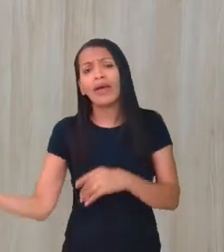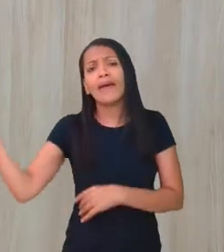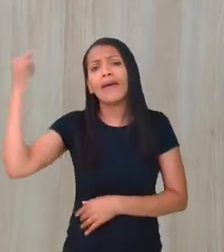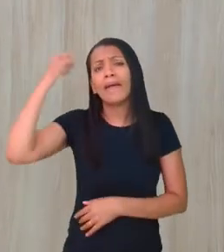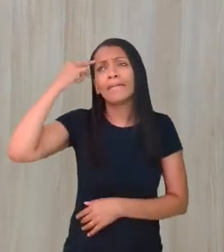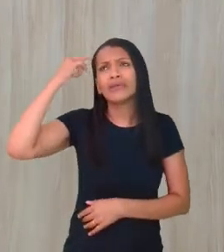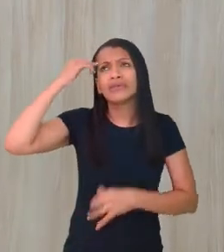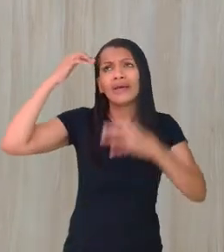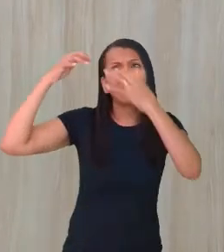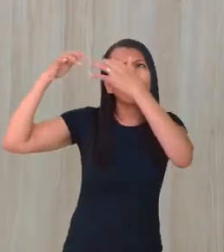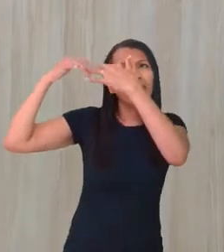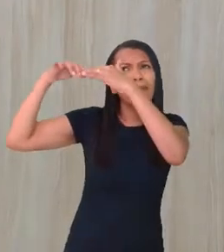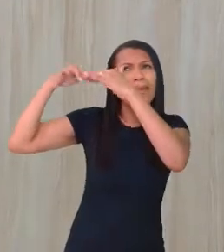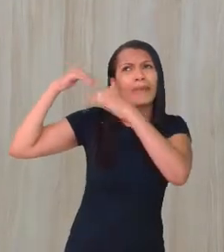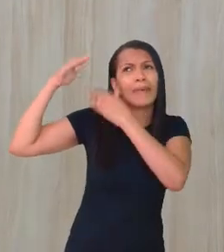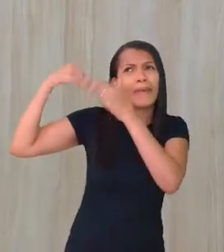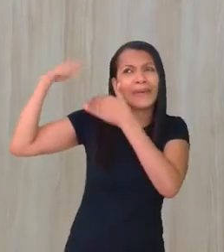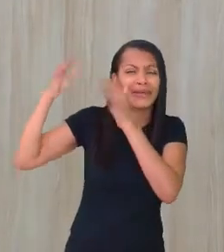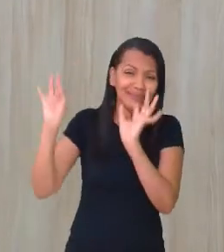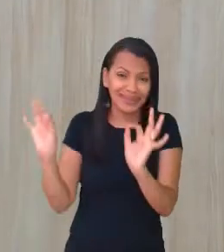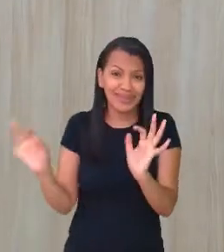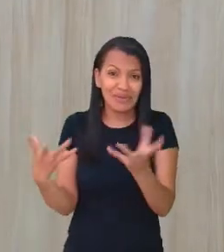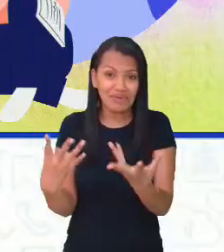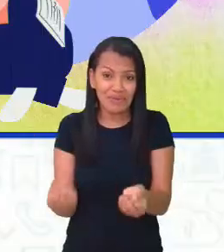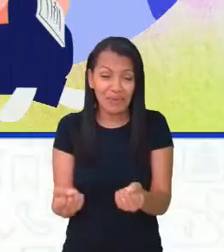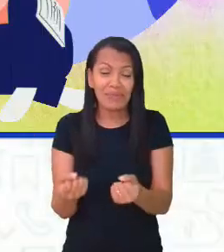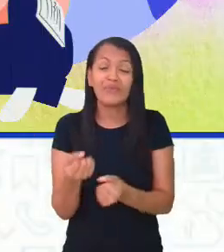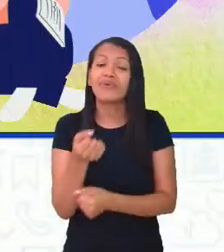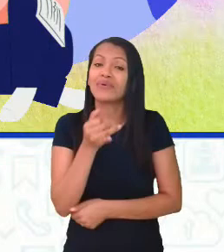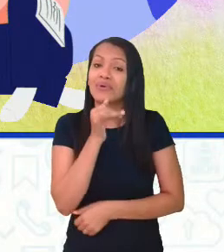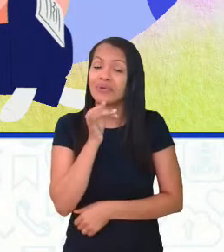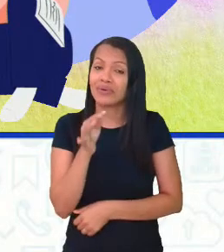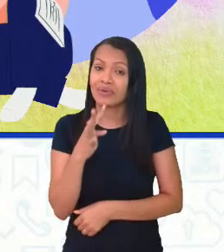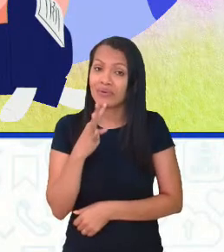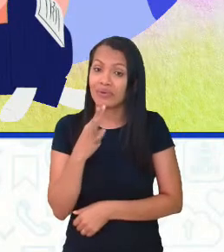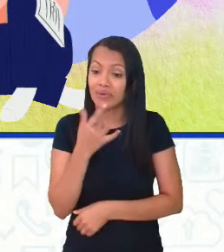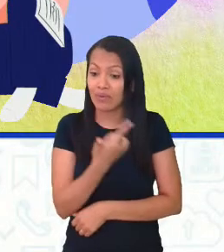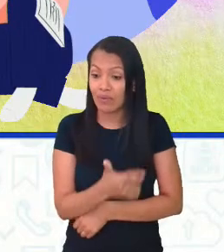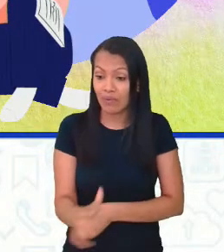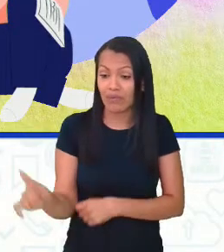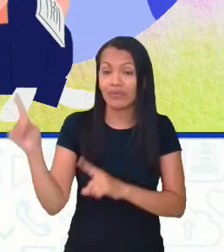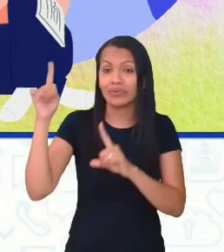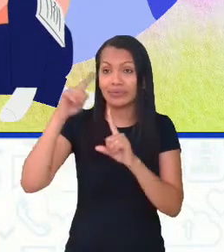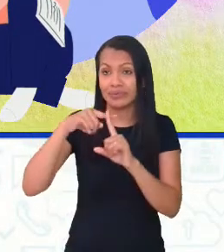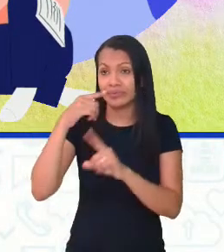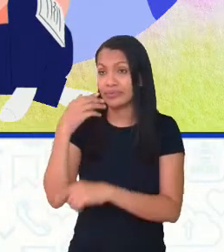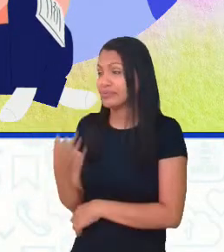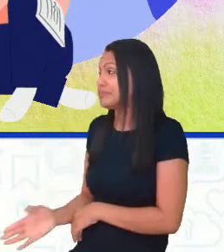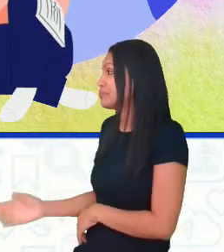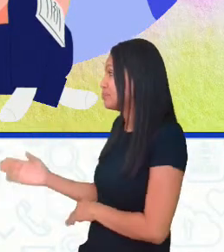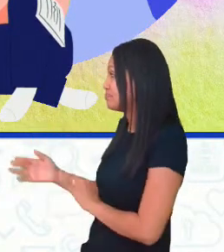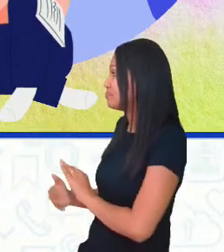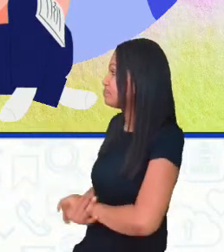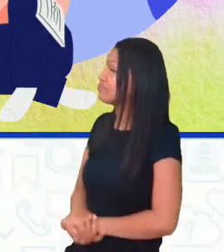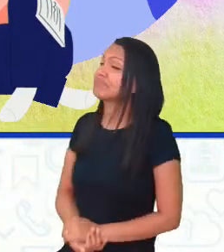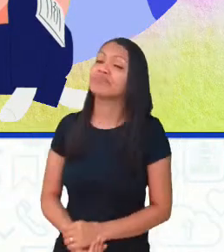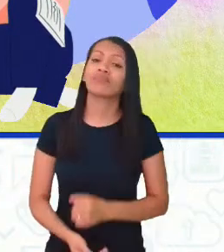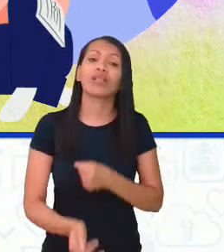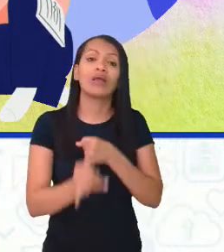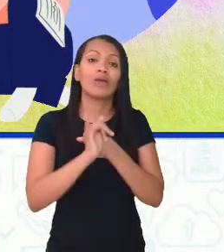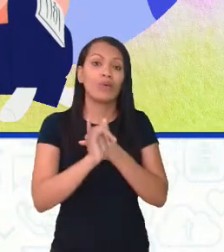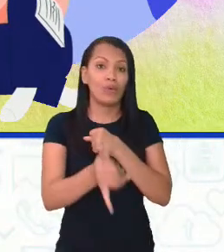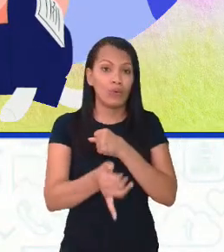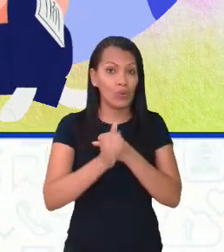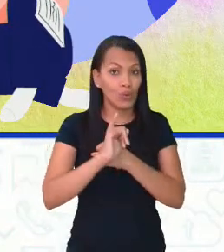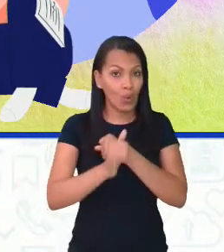Adriana? Verdade. Bora conhecer outro tipo de crônica? Existe também a crônica jornalística, que é um pouquinho mais séria do que a